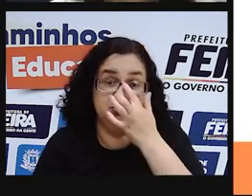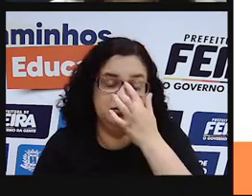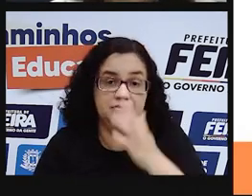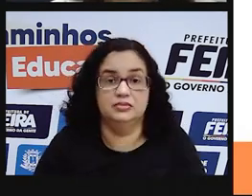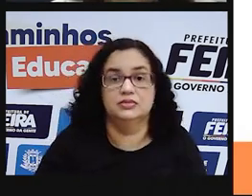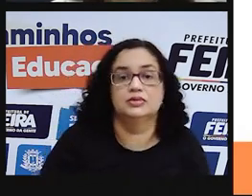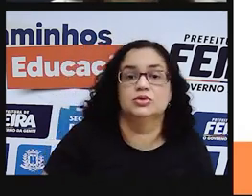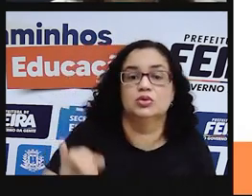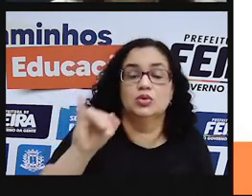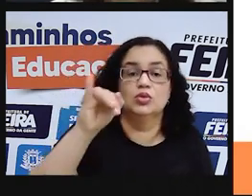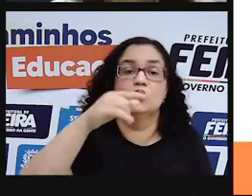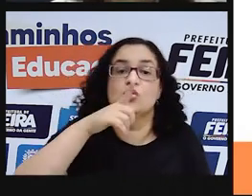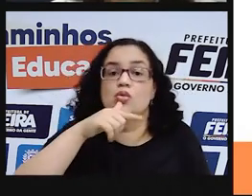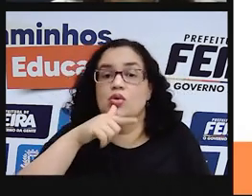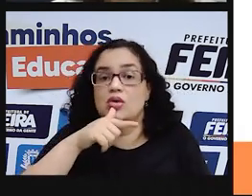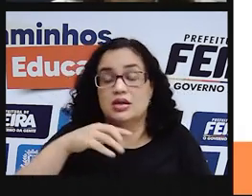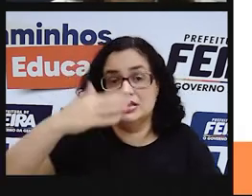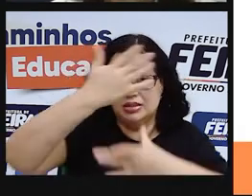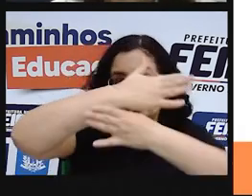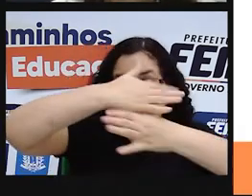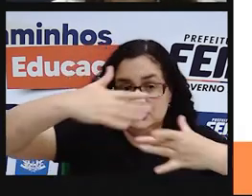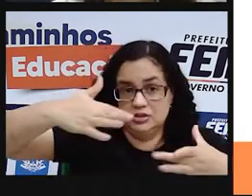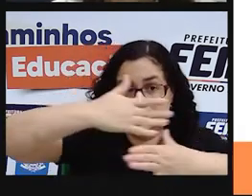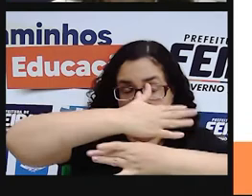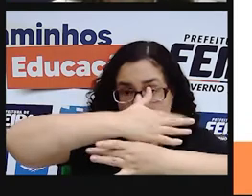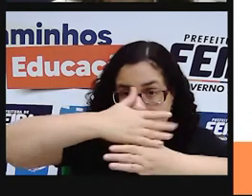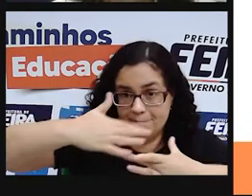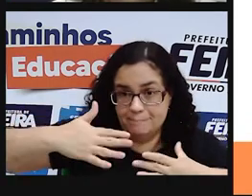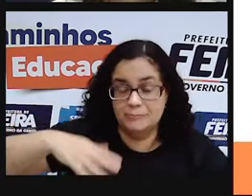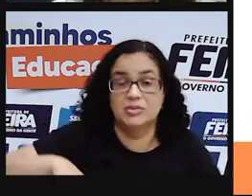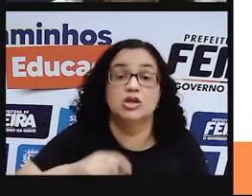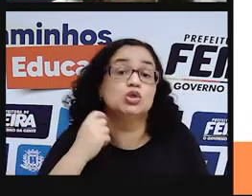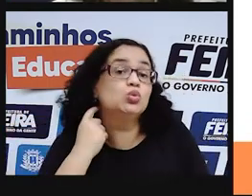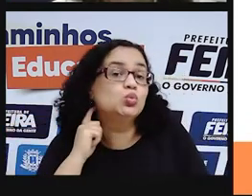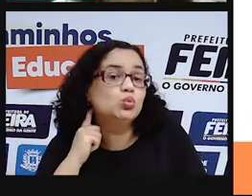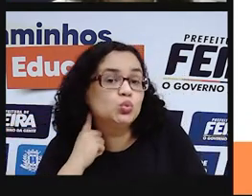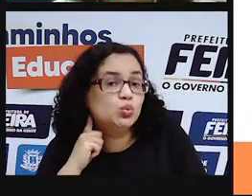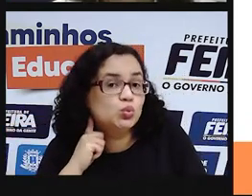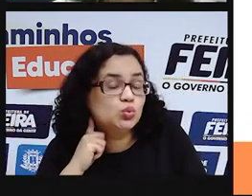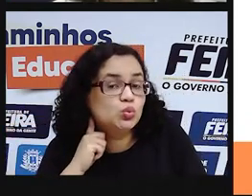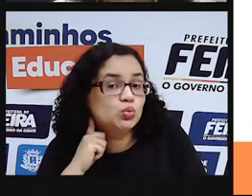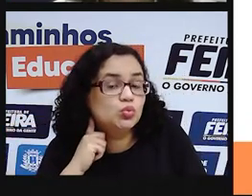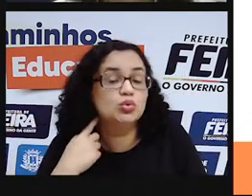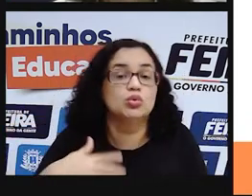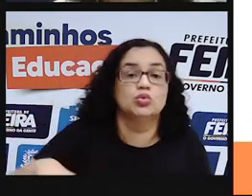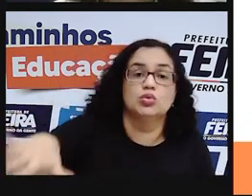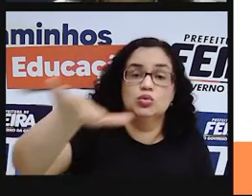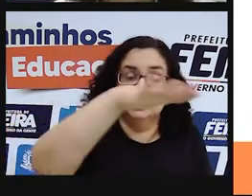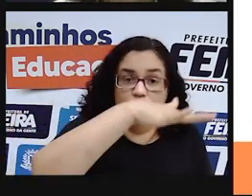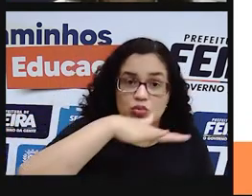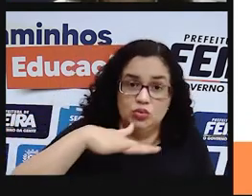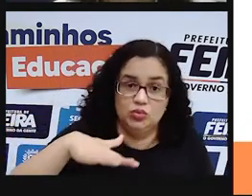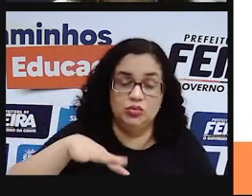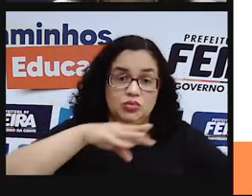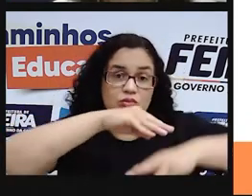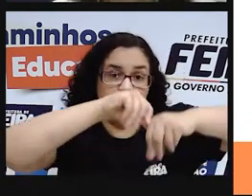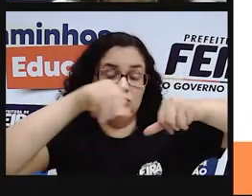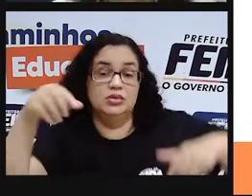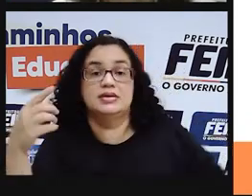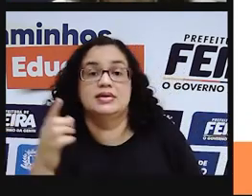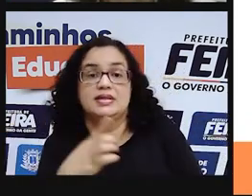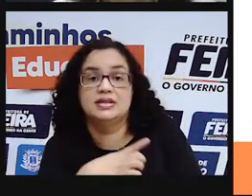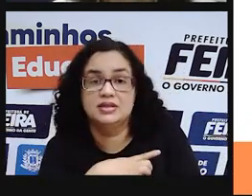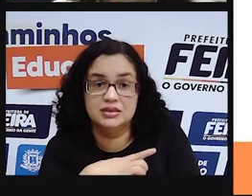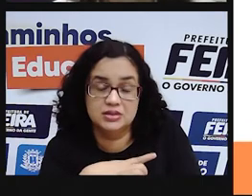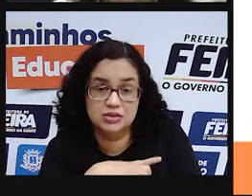Principalmente no núcleo Urbano a captação a poluição o assoreamento igual aterro devido à conservação